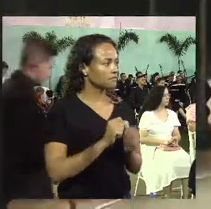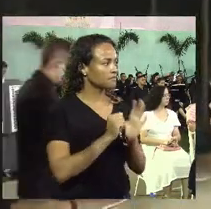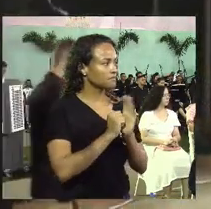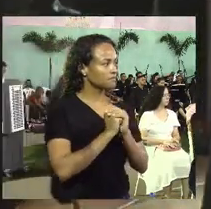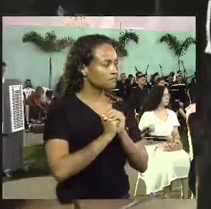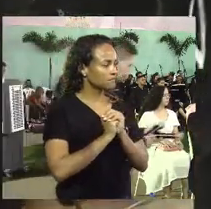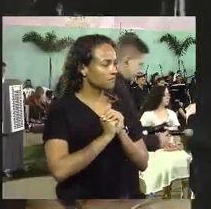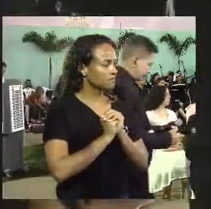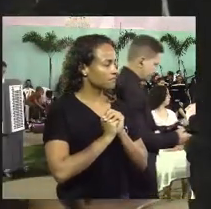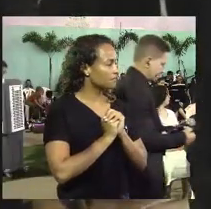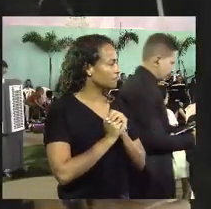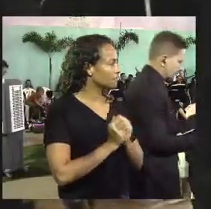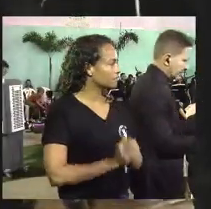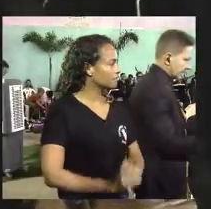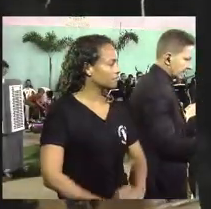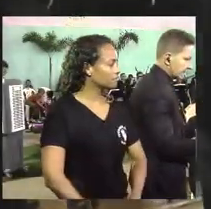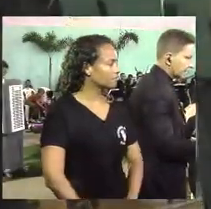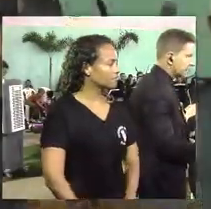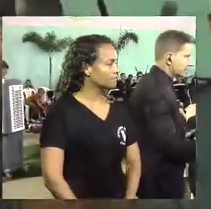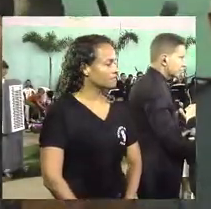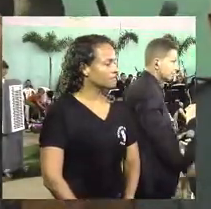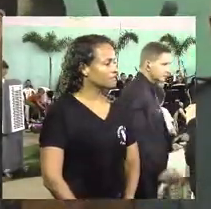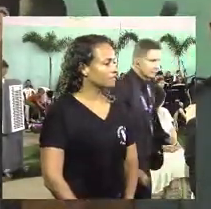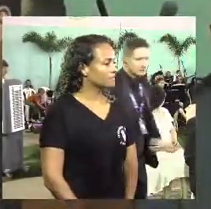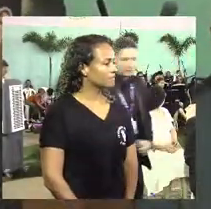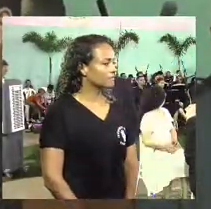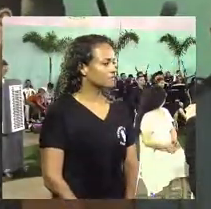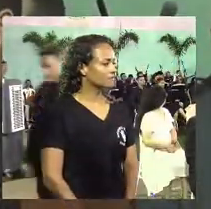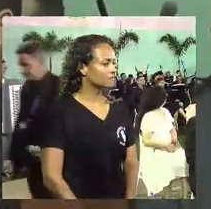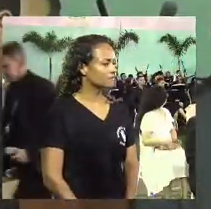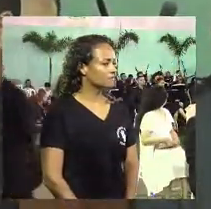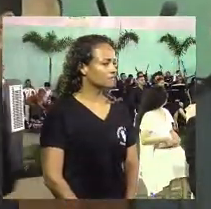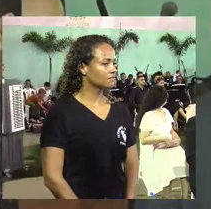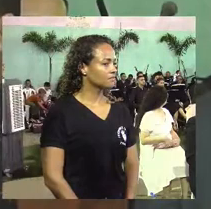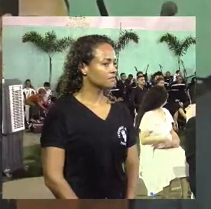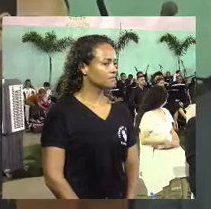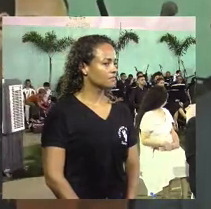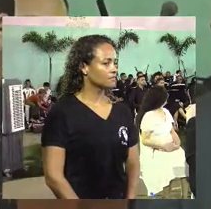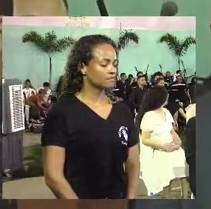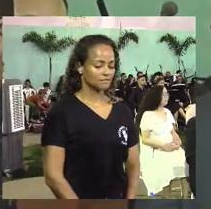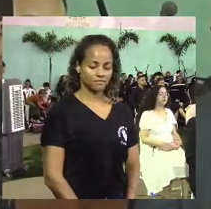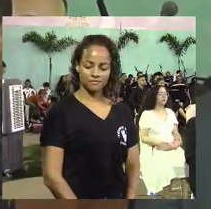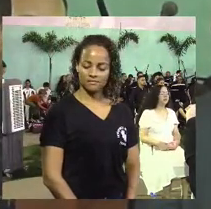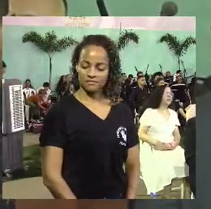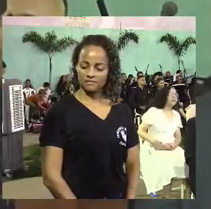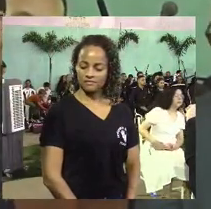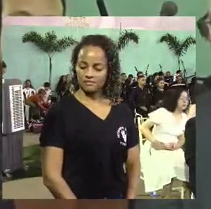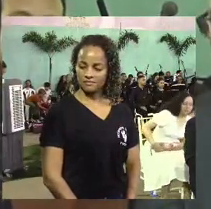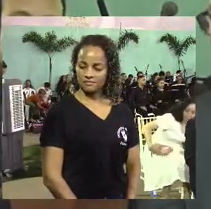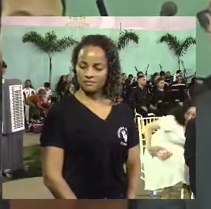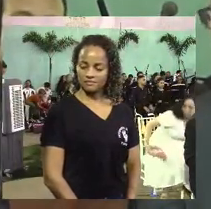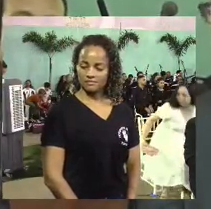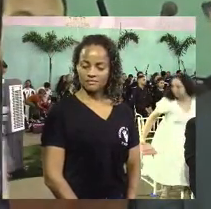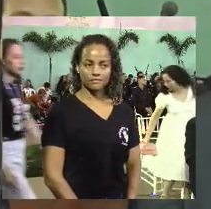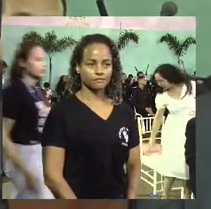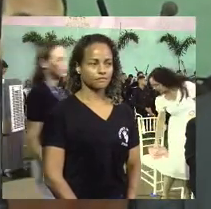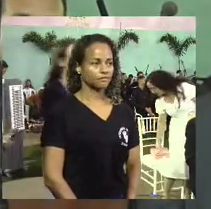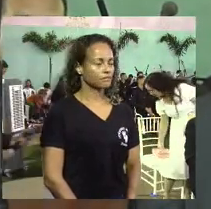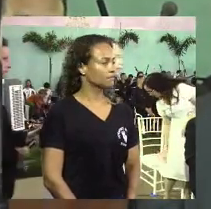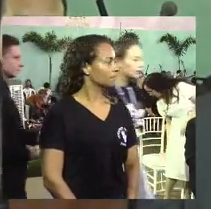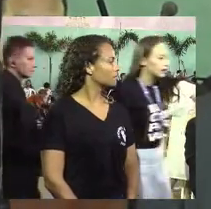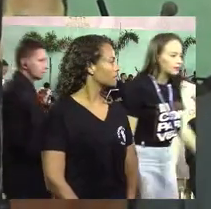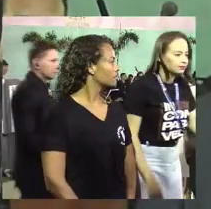louvar ao Senhor com mais um hino enquanto a igreja do Senhor Jesus estará ofertando